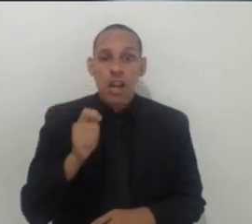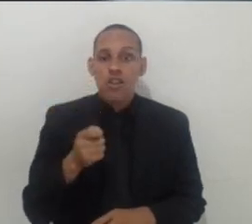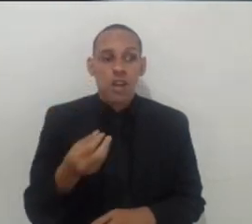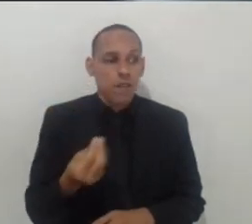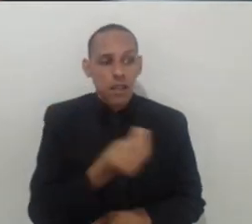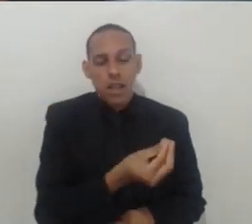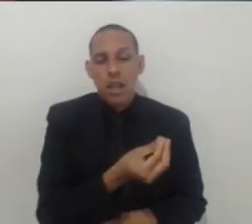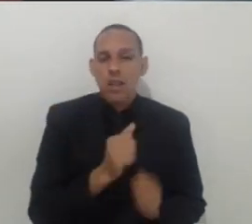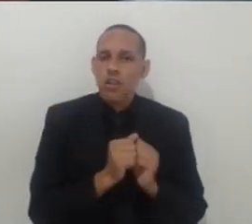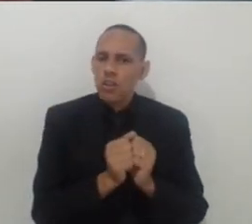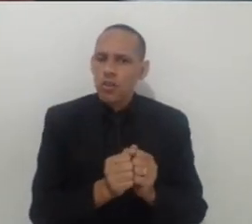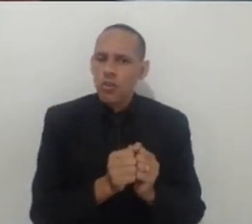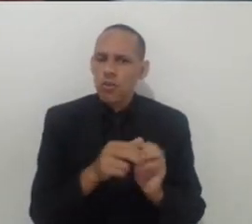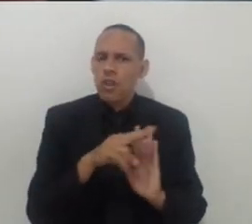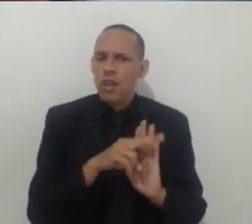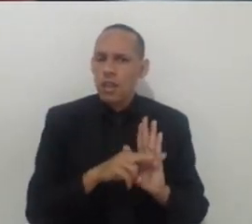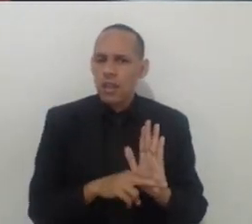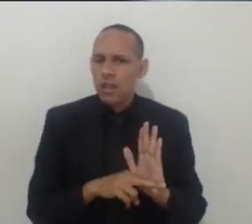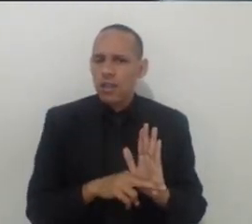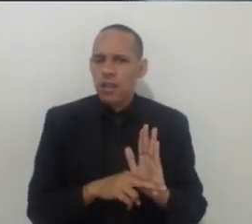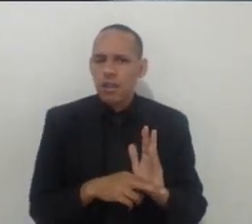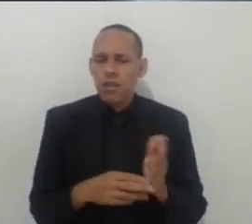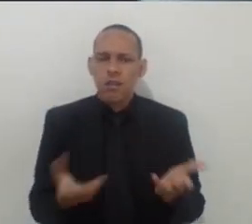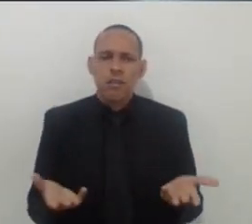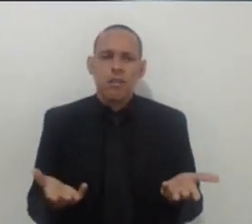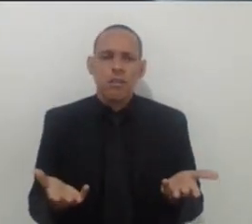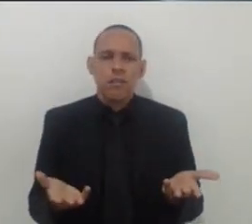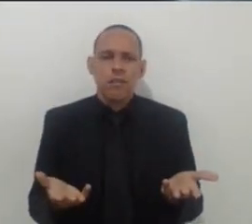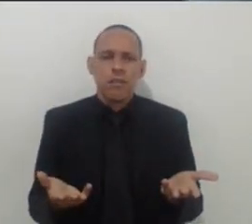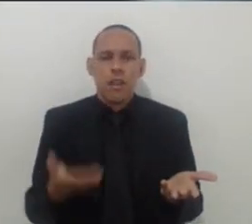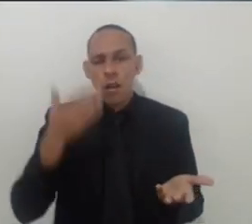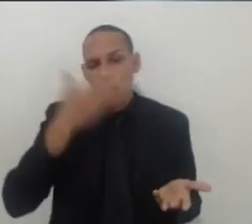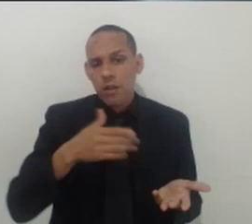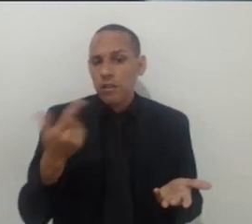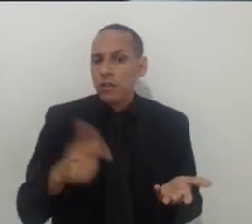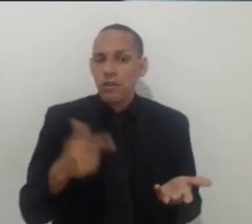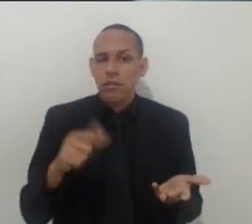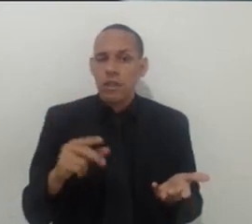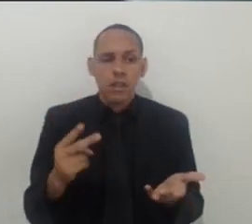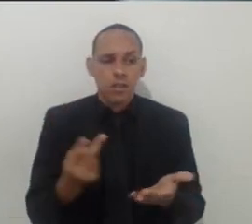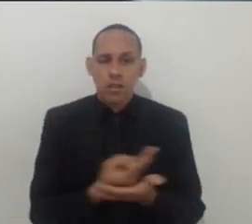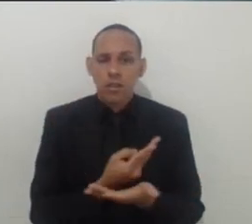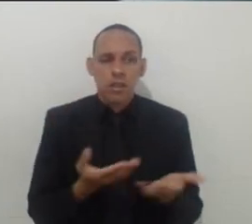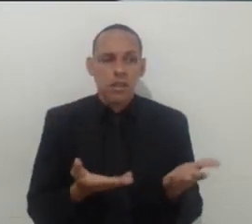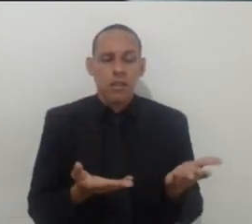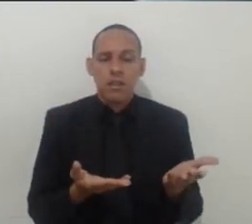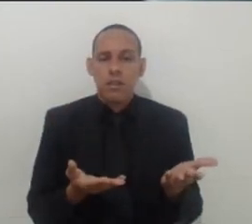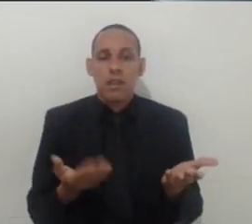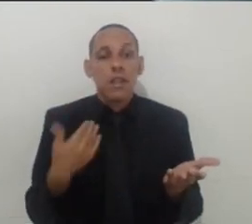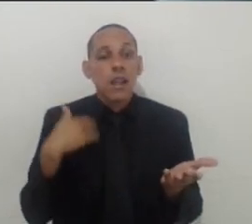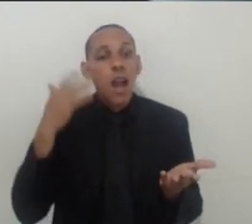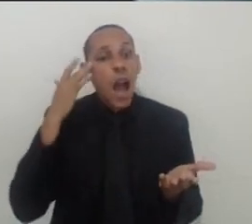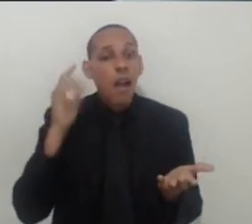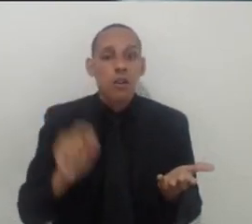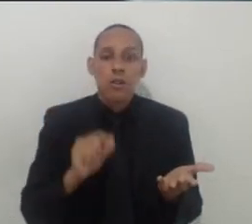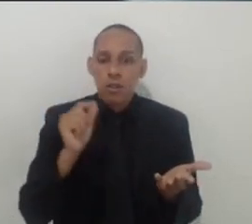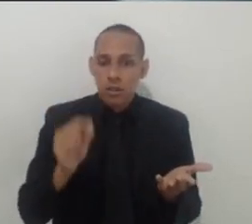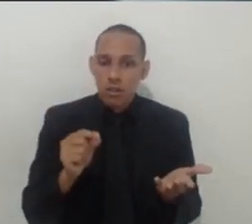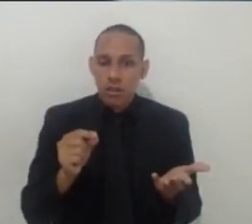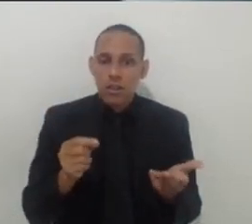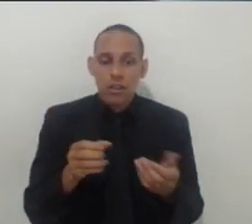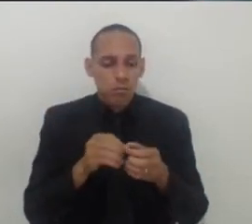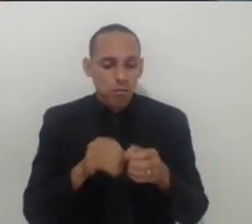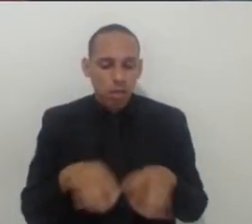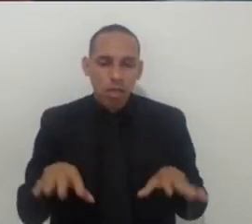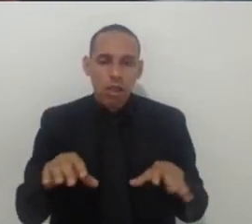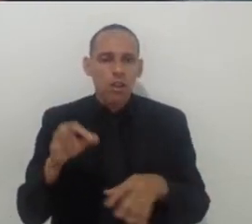com o requerimento. Se não tem prova de que isso ocorreu, penso que desconstituir a coisa julgada, por isso que eu